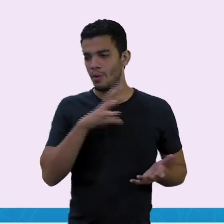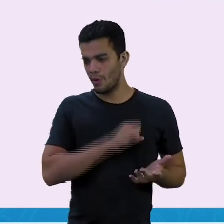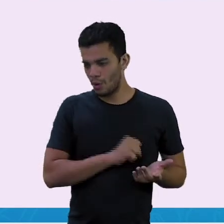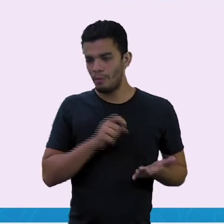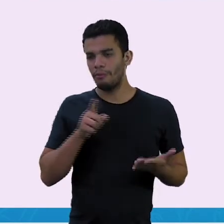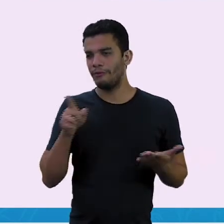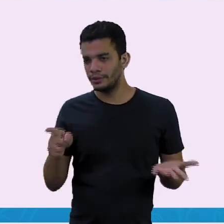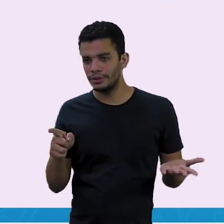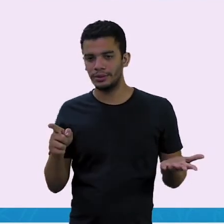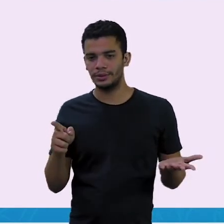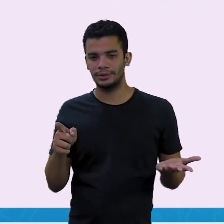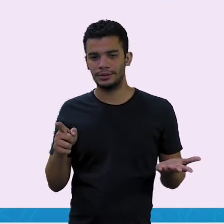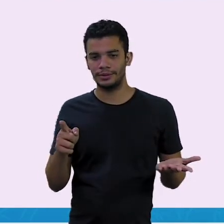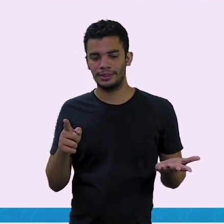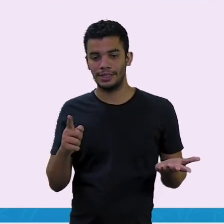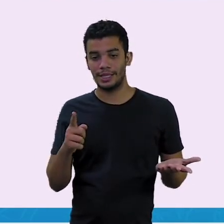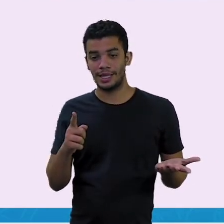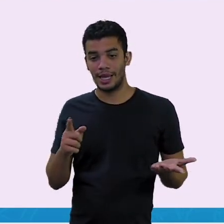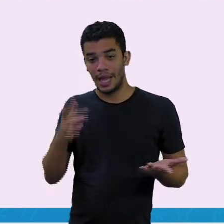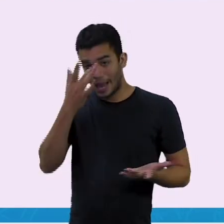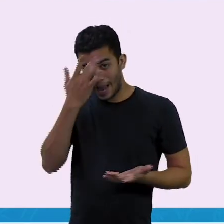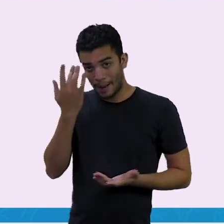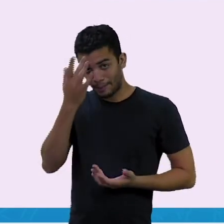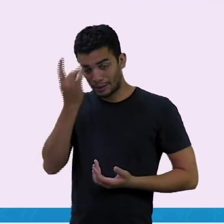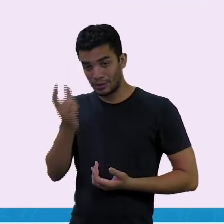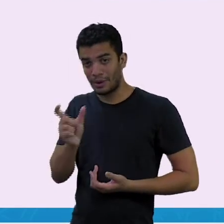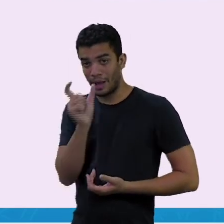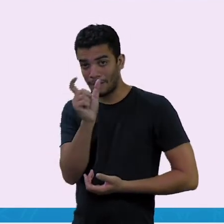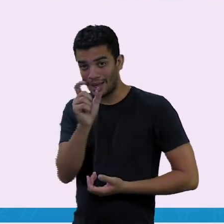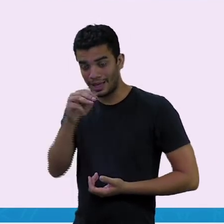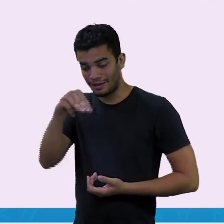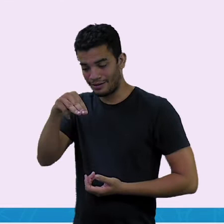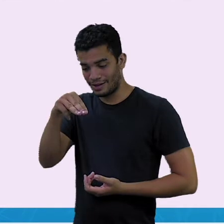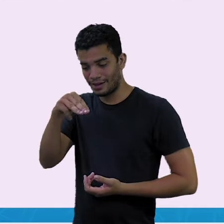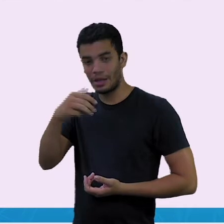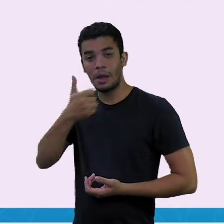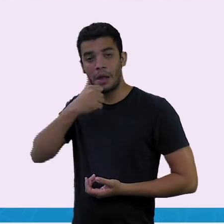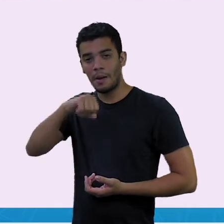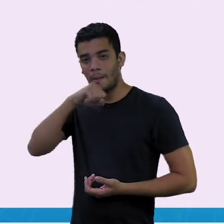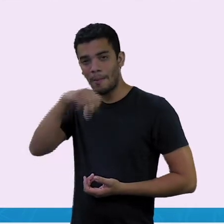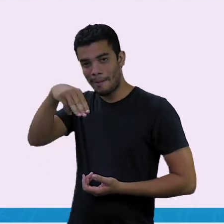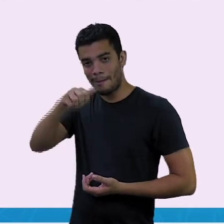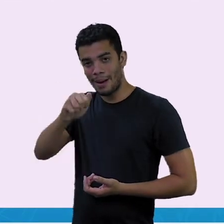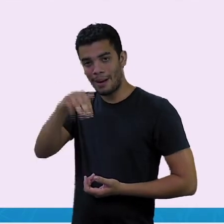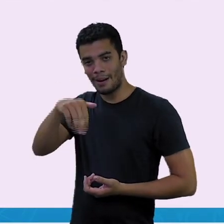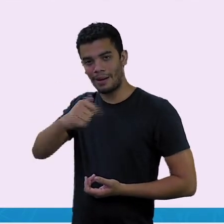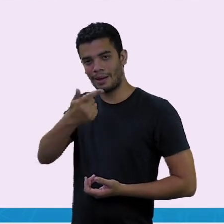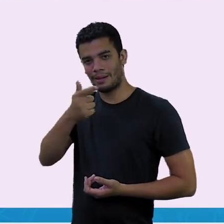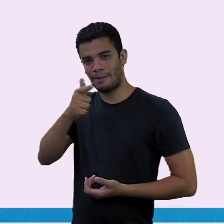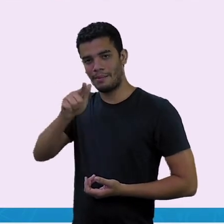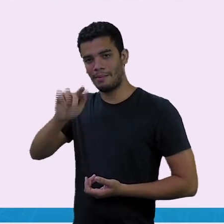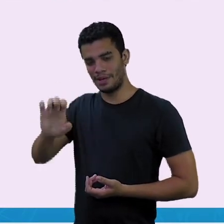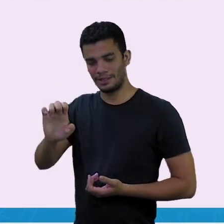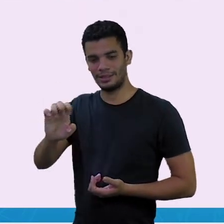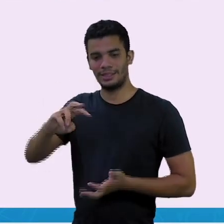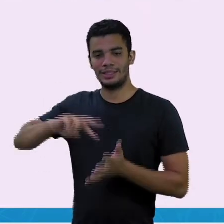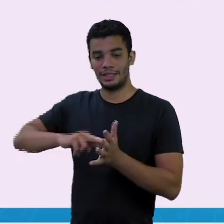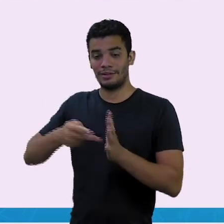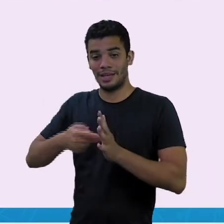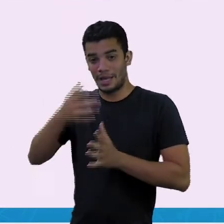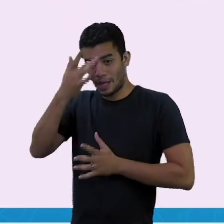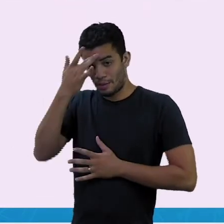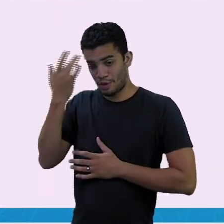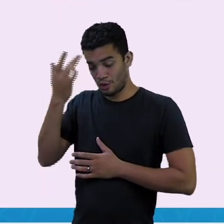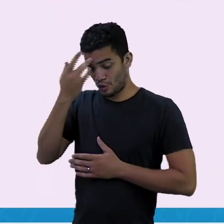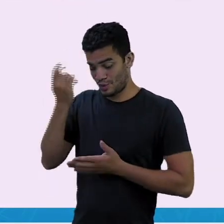mamãe. Mamãe é o remetente e esse te amo já é a despedida do bilhete, com a